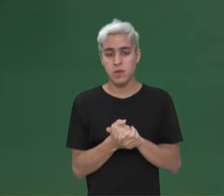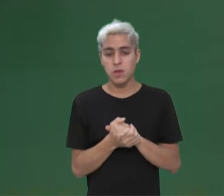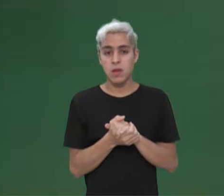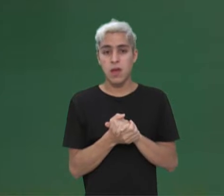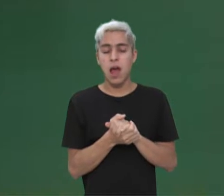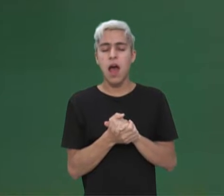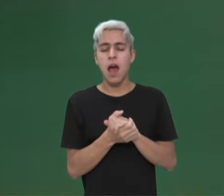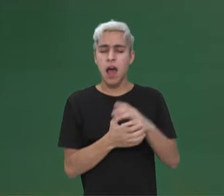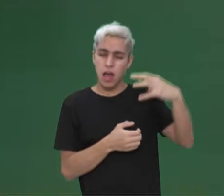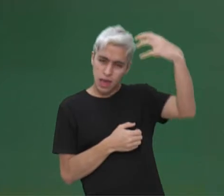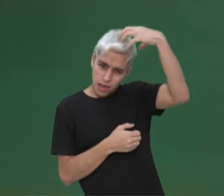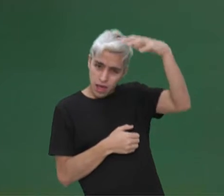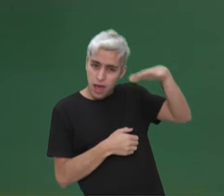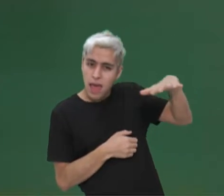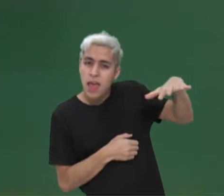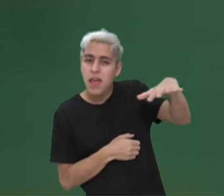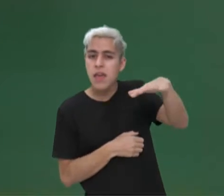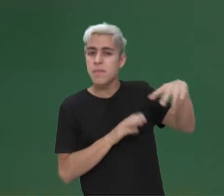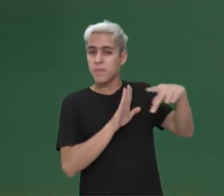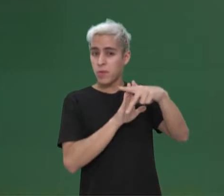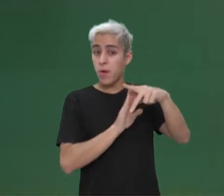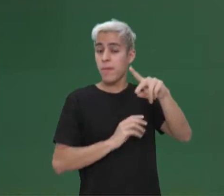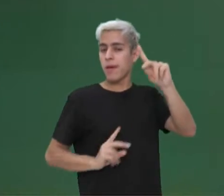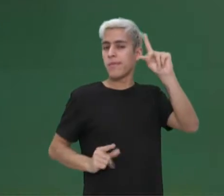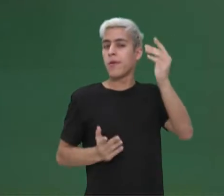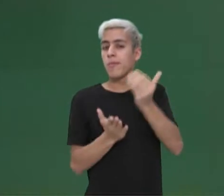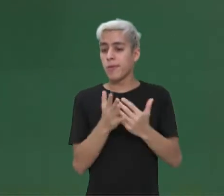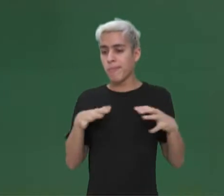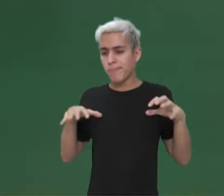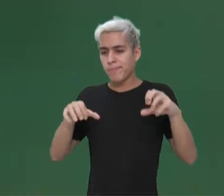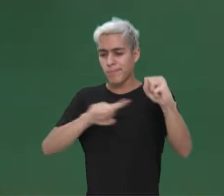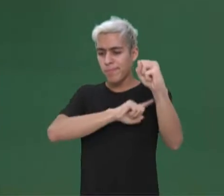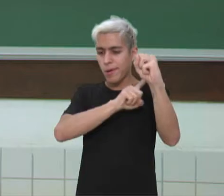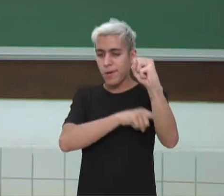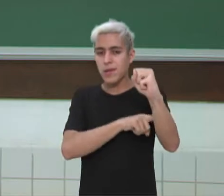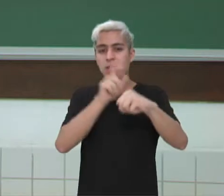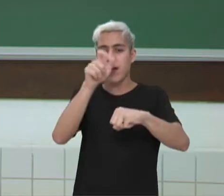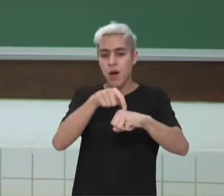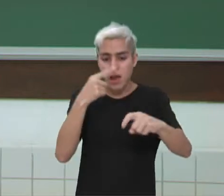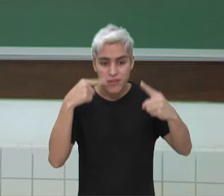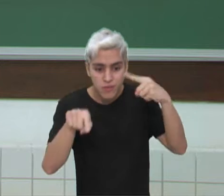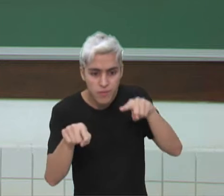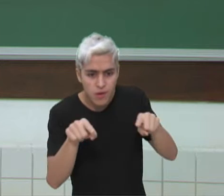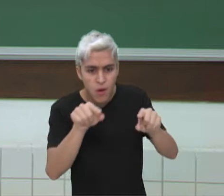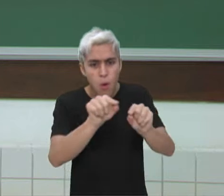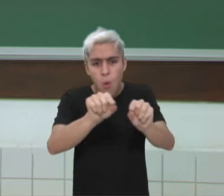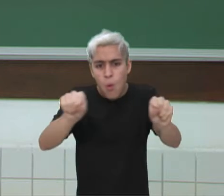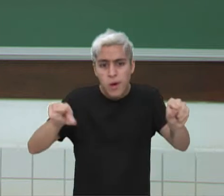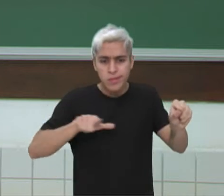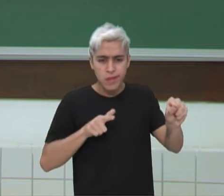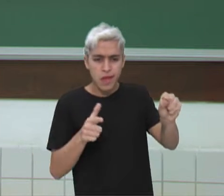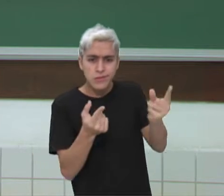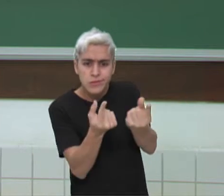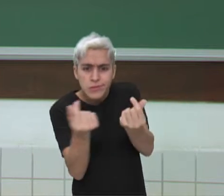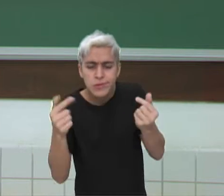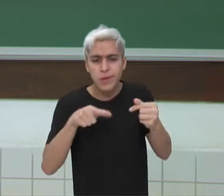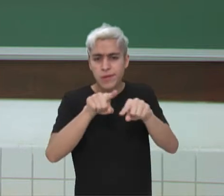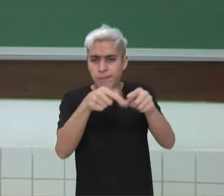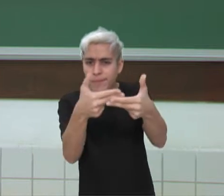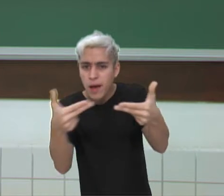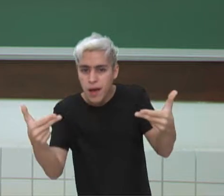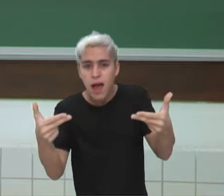governo, passou a assumir maior poder à medida que as riquezas eram descobertas. Conforme cada vez mais